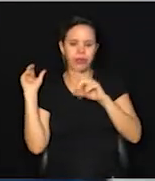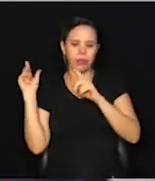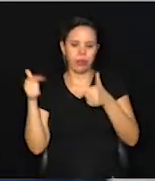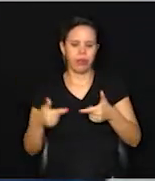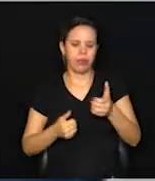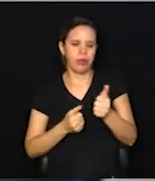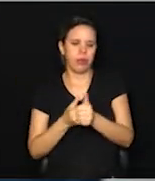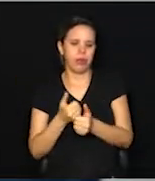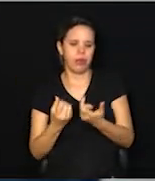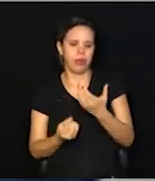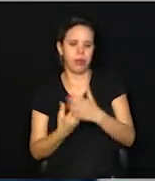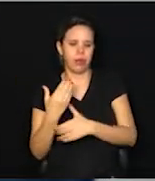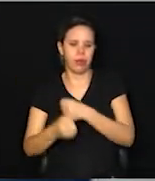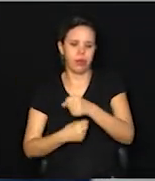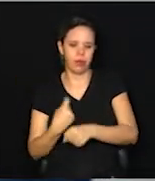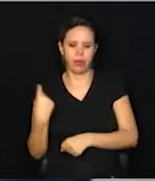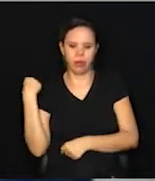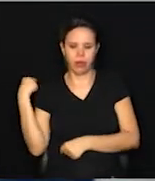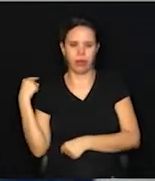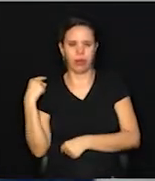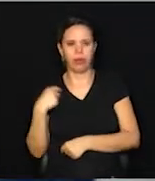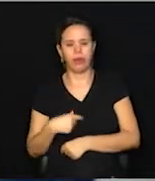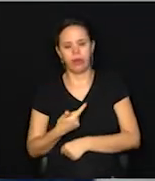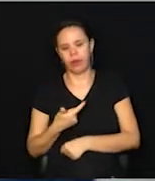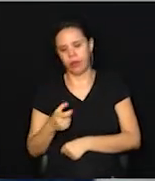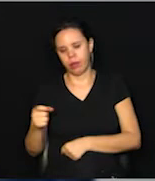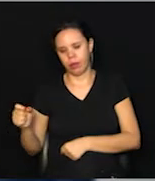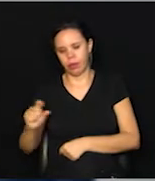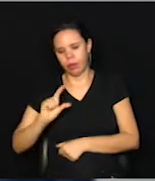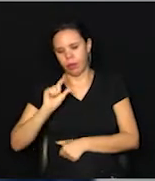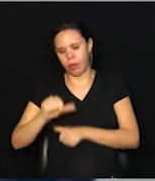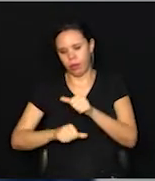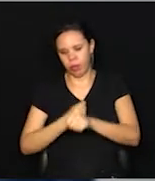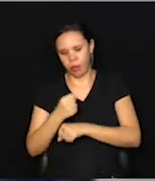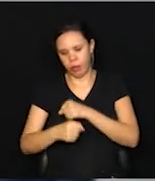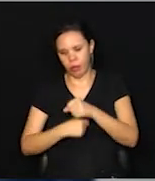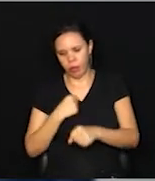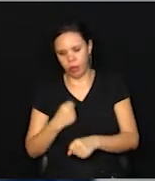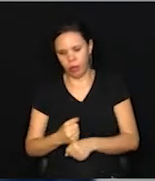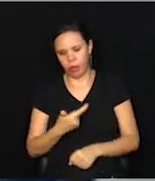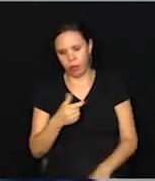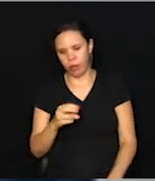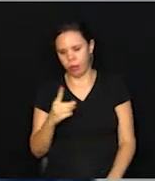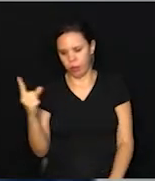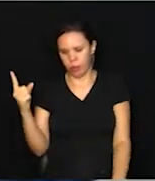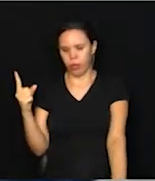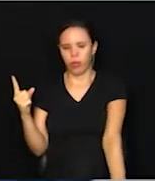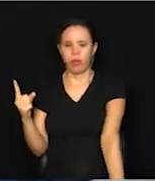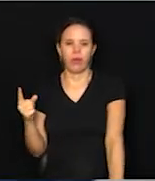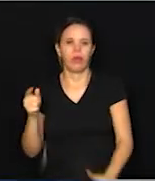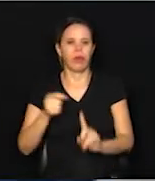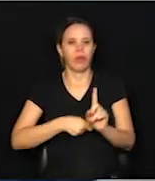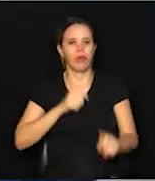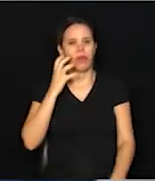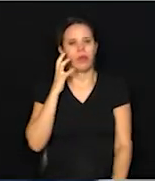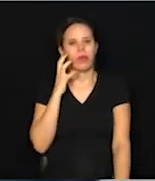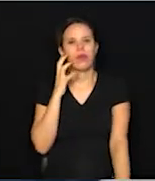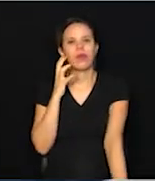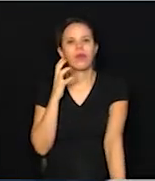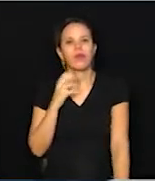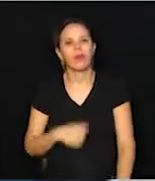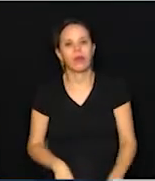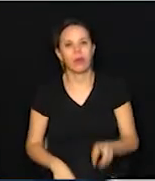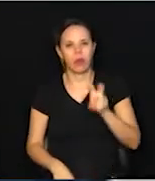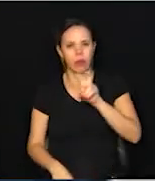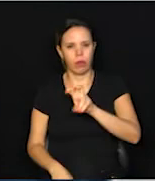ano passado, a pandemia do 2020 para 2021. Em fevereiro, nós, de